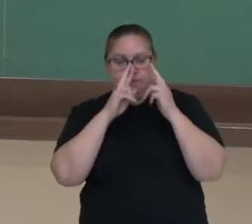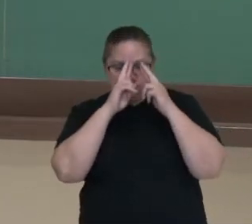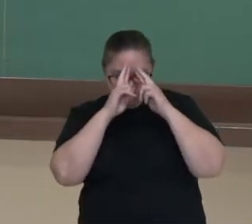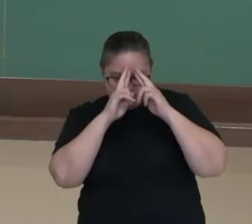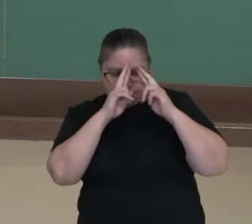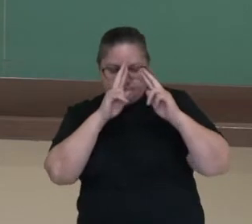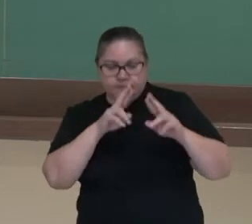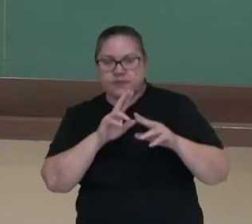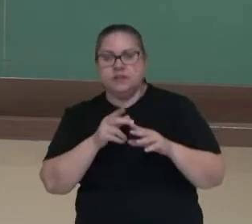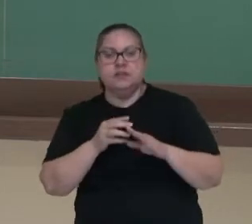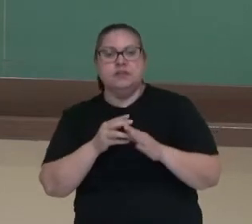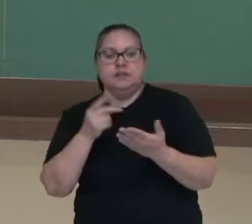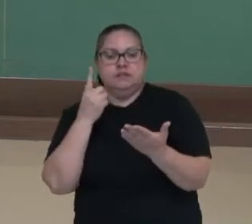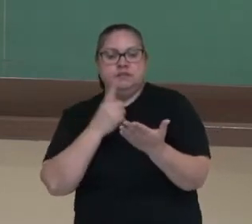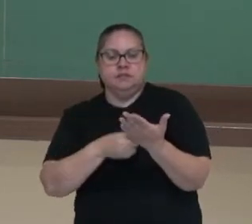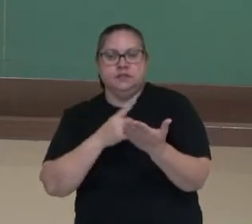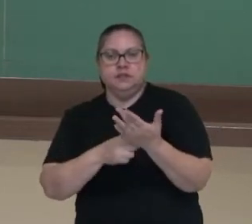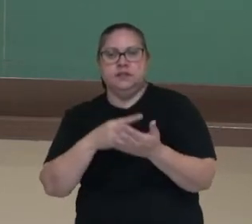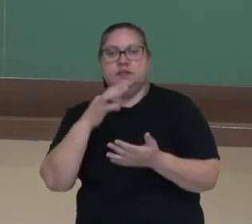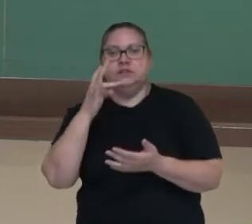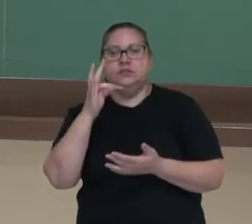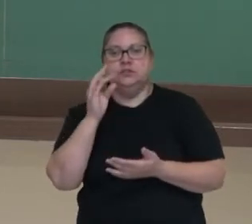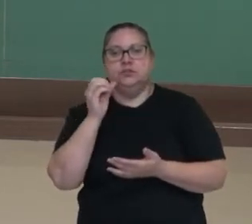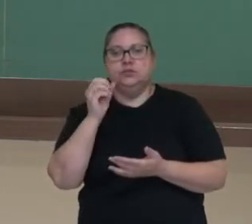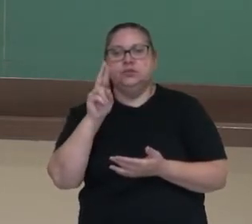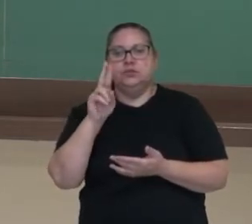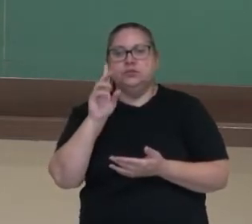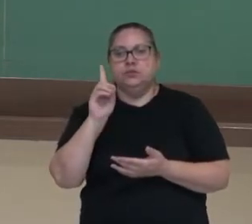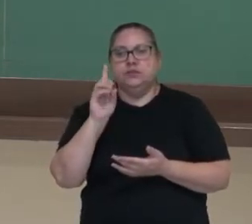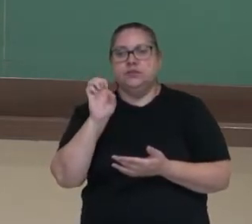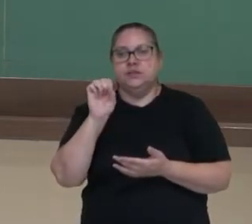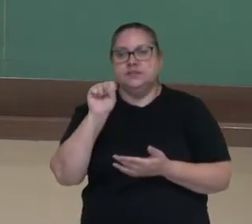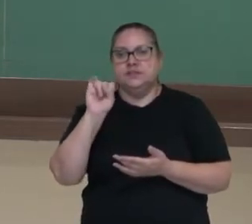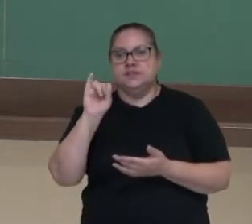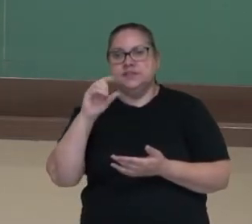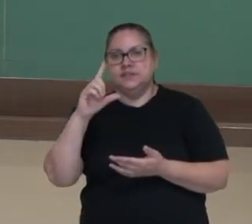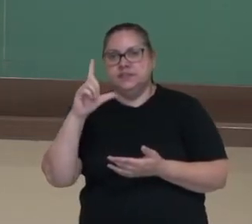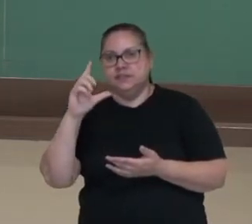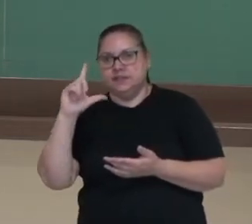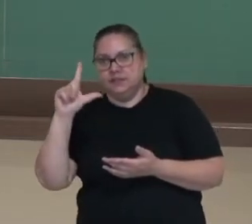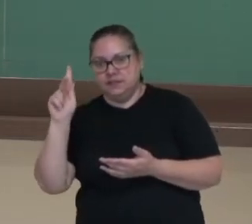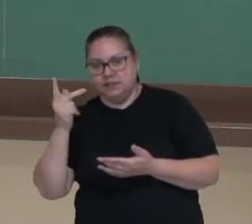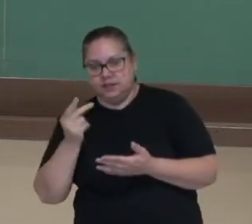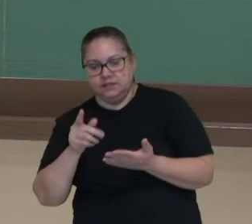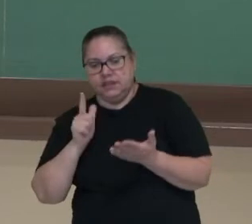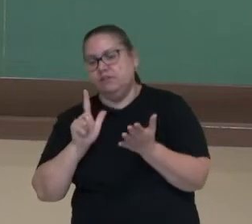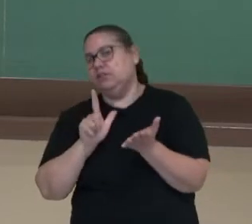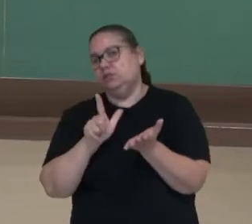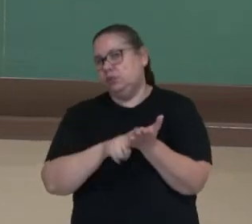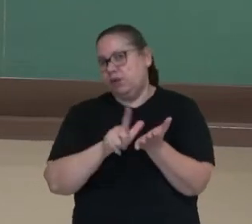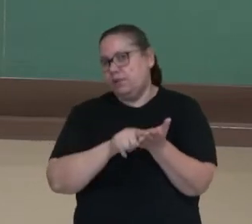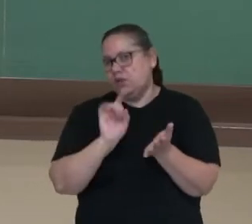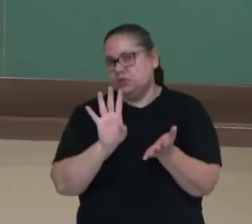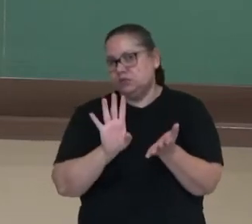desrespeitar a linha do Tratado de Tordesilhas. Lembrando que é uma linha imaginária, ela só está ali no papel. Então para eles, como diz o outro,